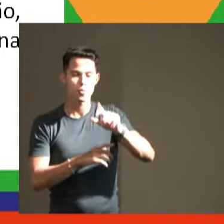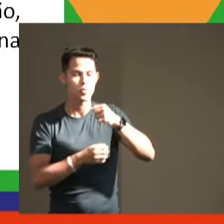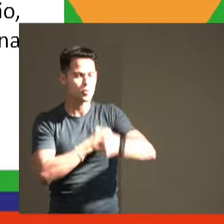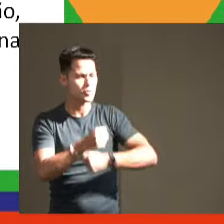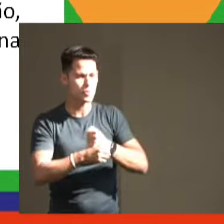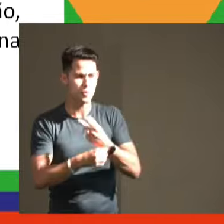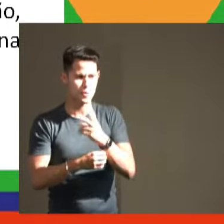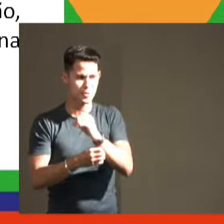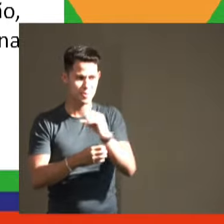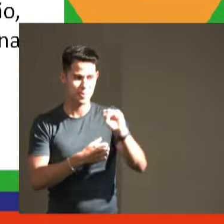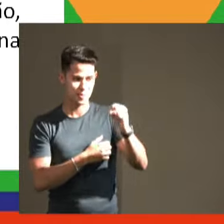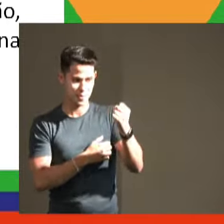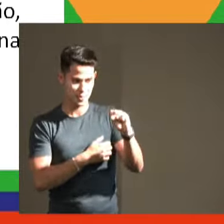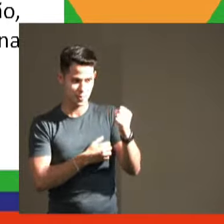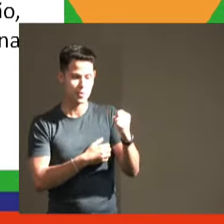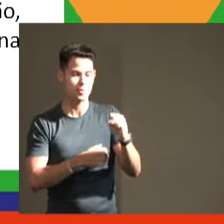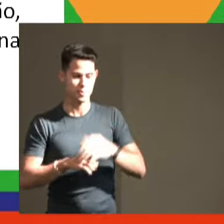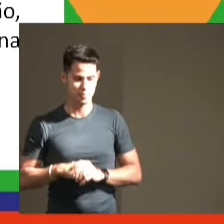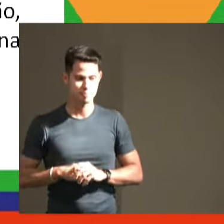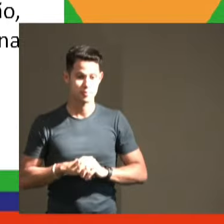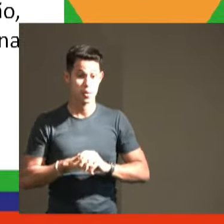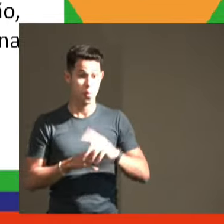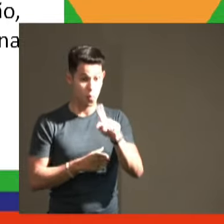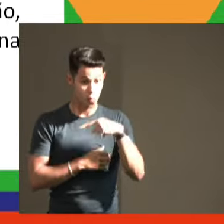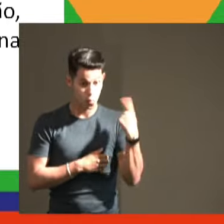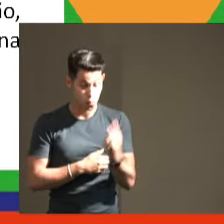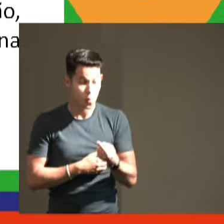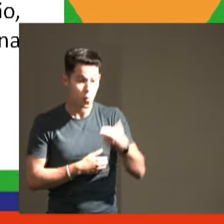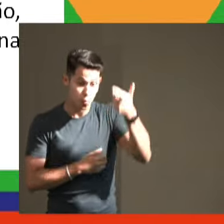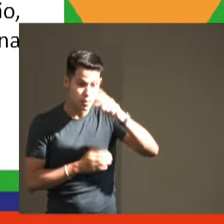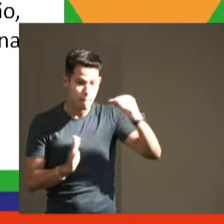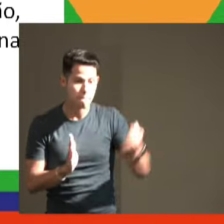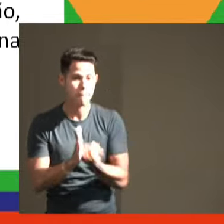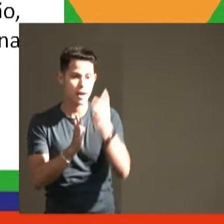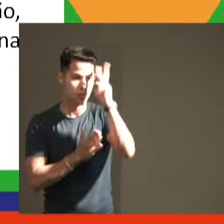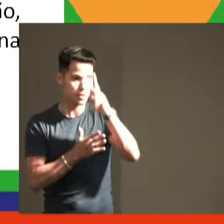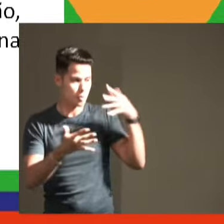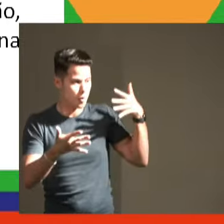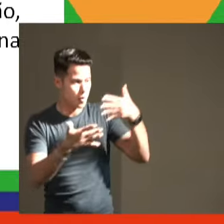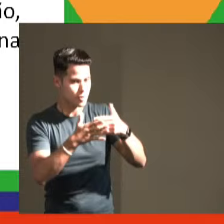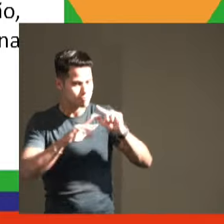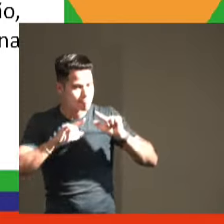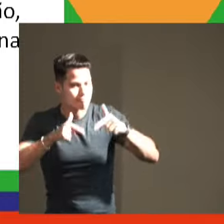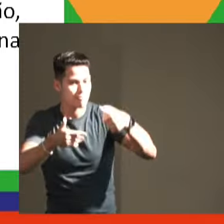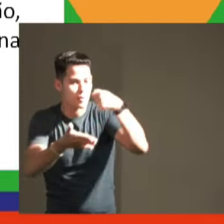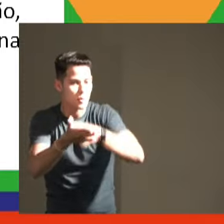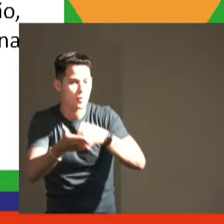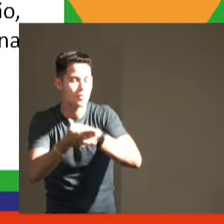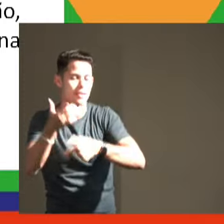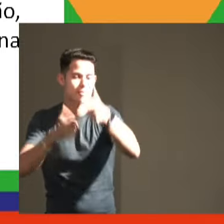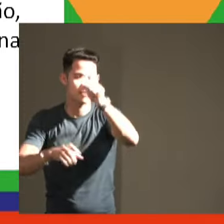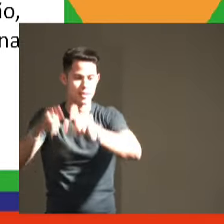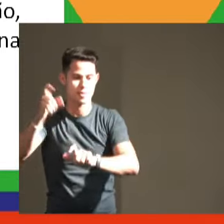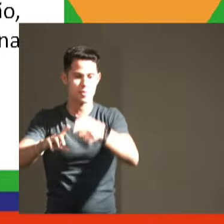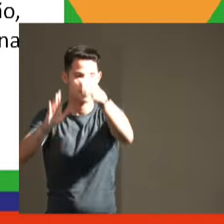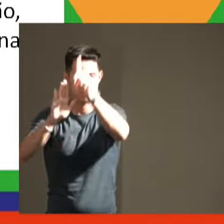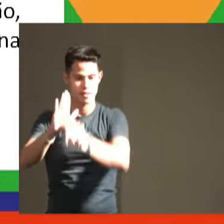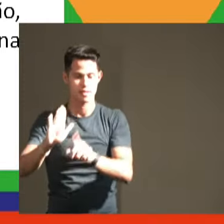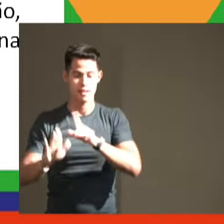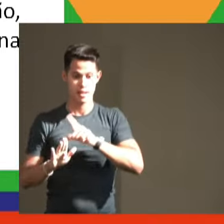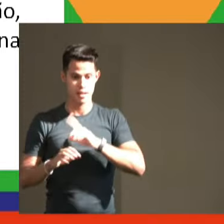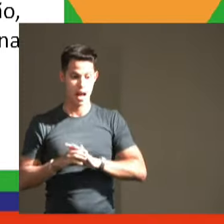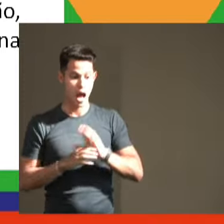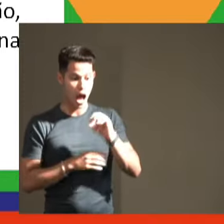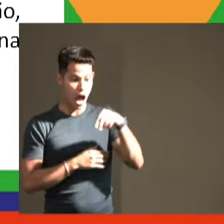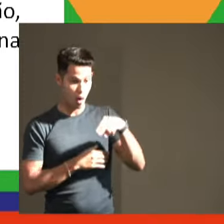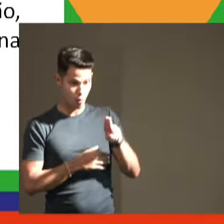6949, de 25 de agosto de 2009, tornando um marco histórico na luta das pessoas com deficiência. A Convenção da ONU estabeleceu, dessa maneira,